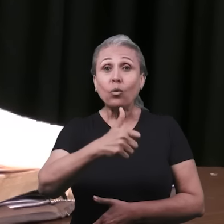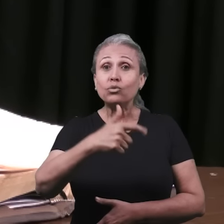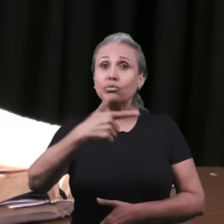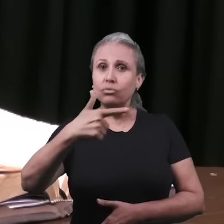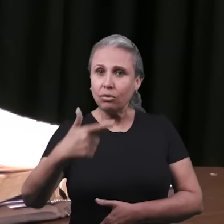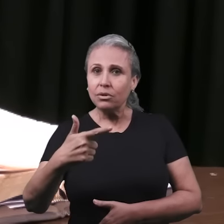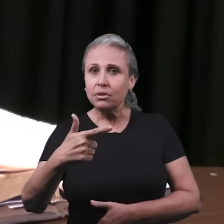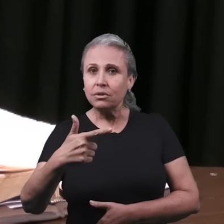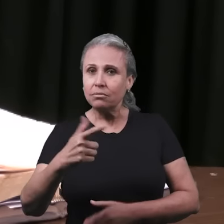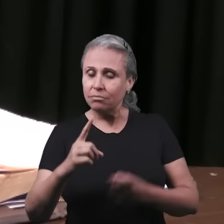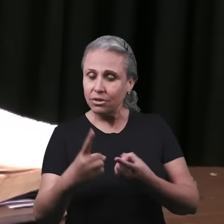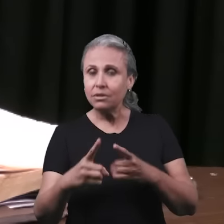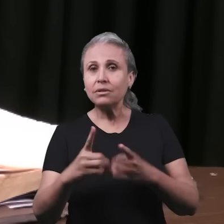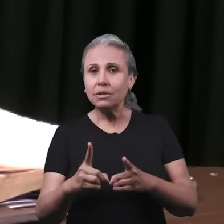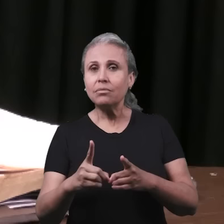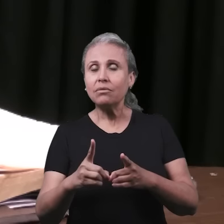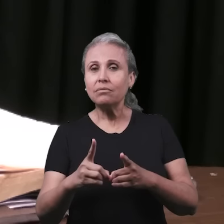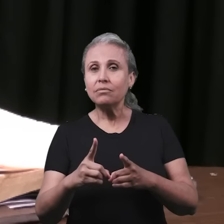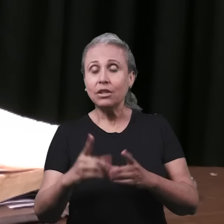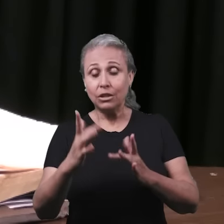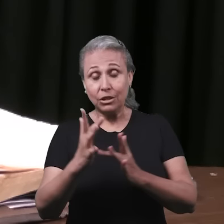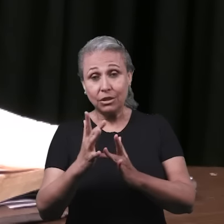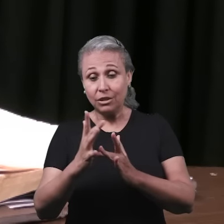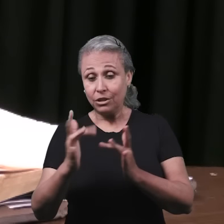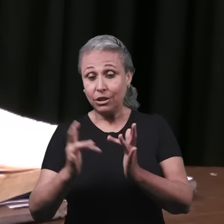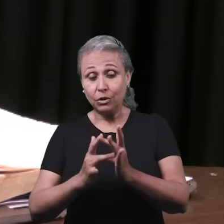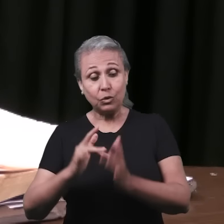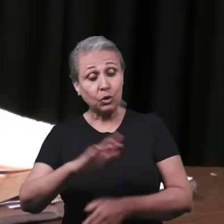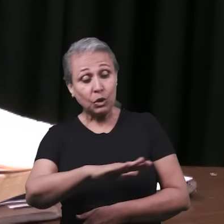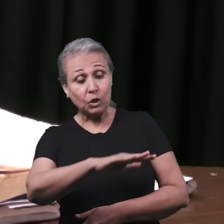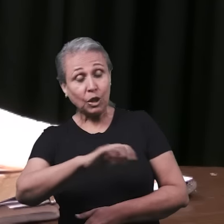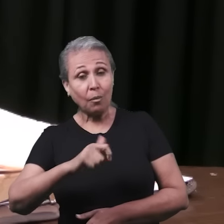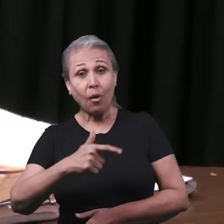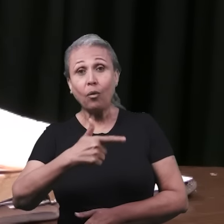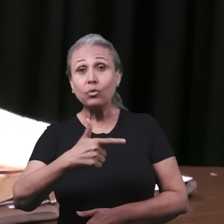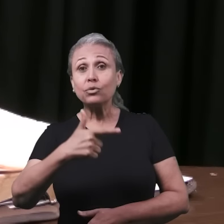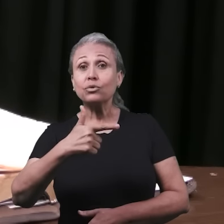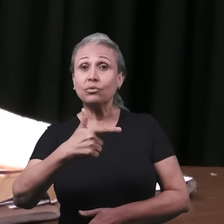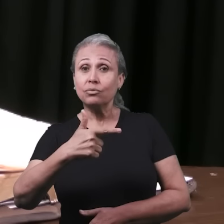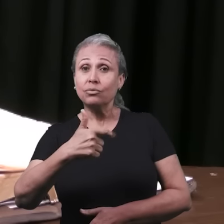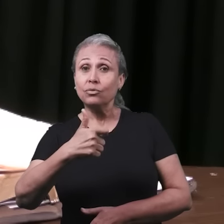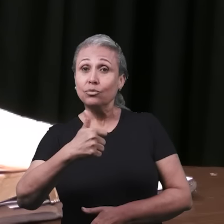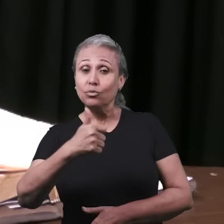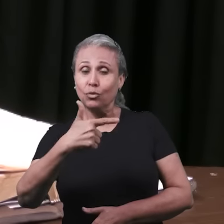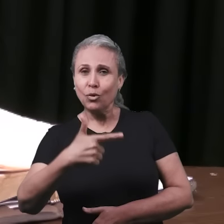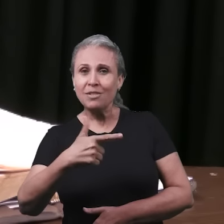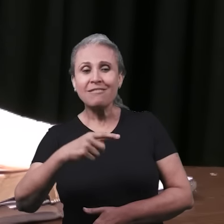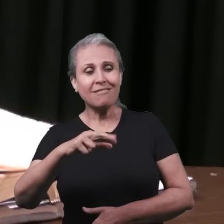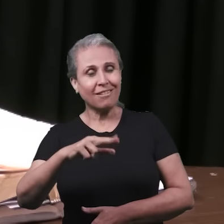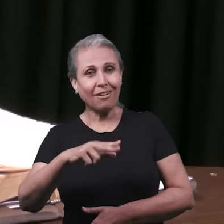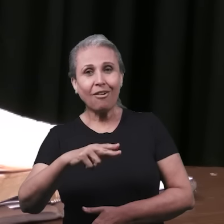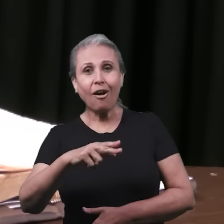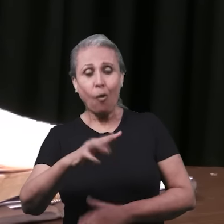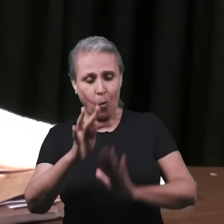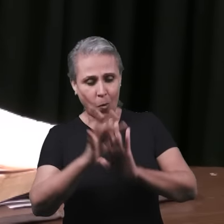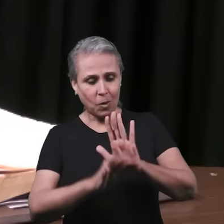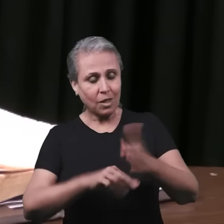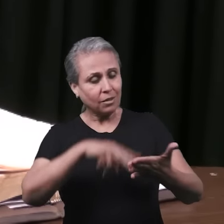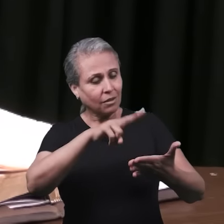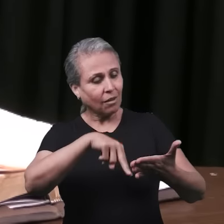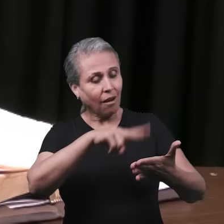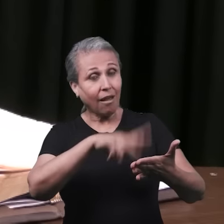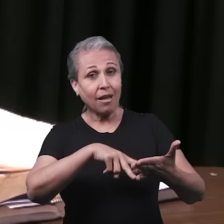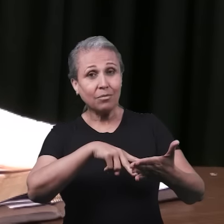seu discipulado, para ser um dos apóstolos de Jesus, o texto que lemos nos fala que Jesus, quando